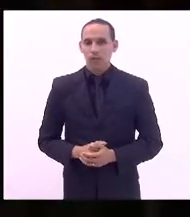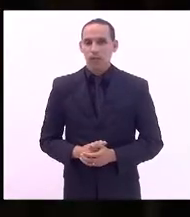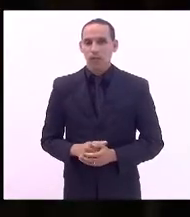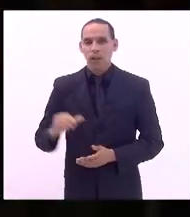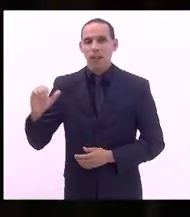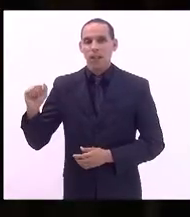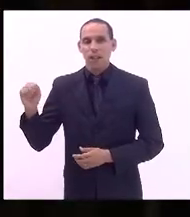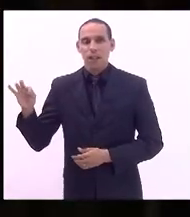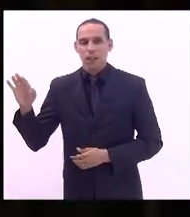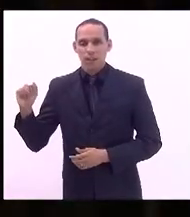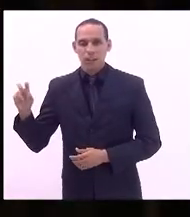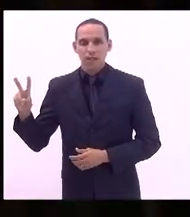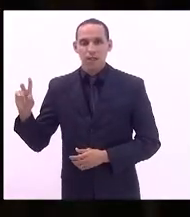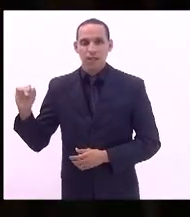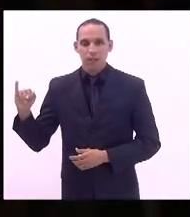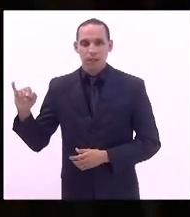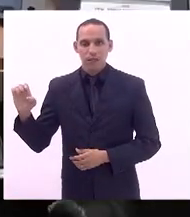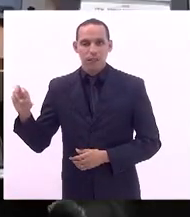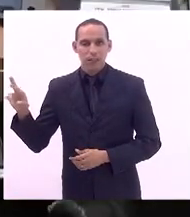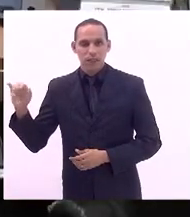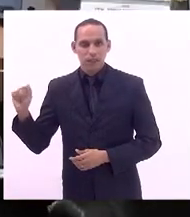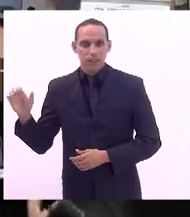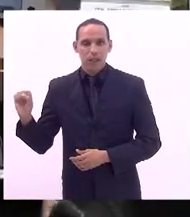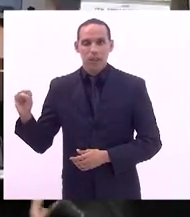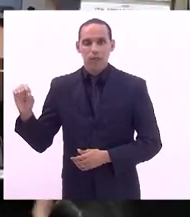Oi Kátia Vieira Soares